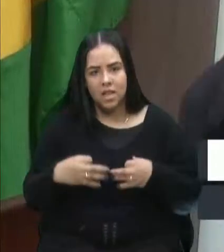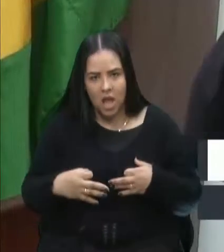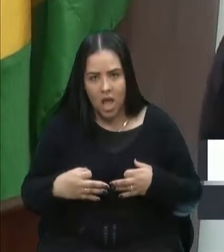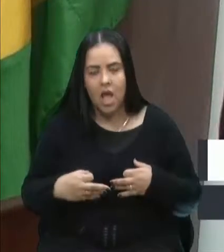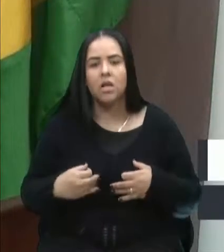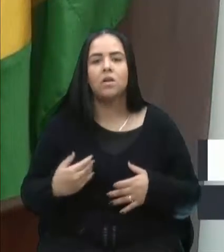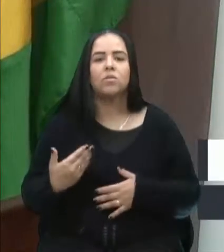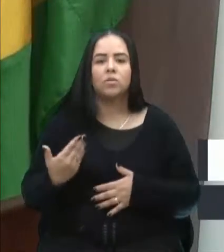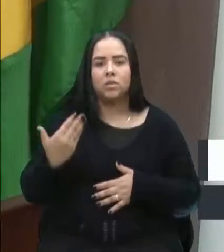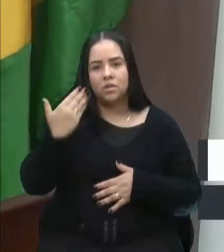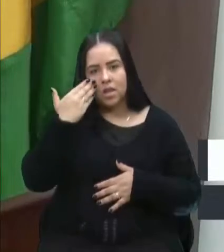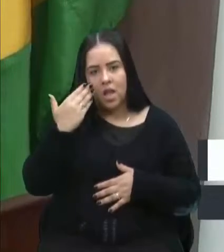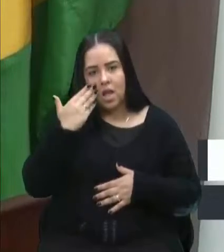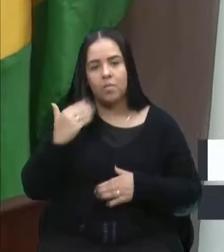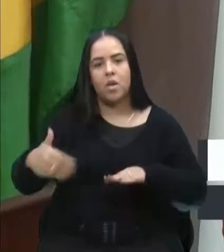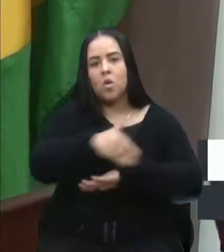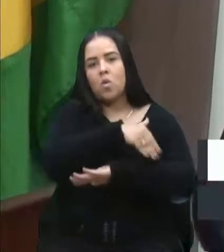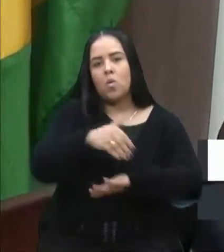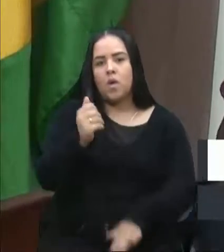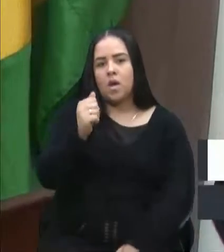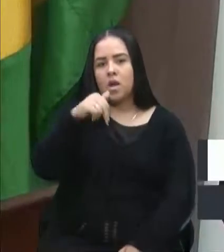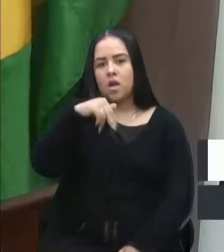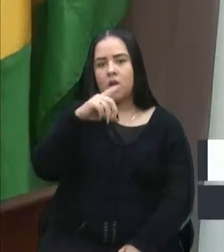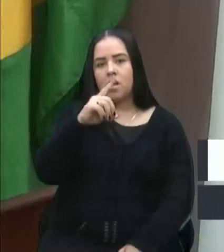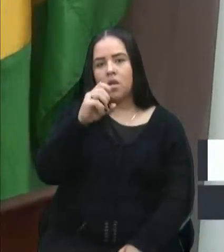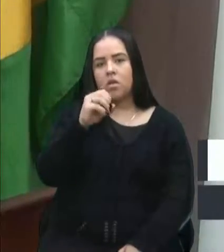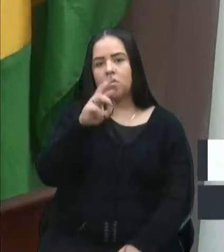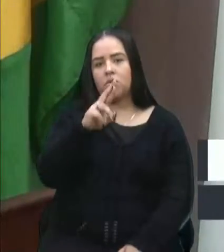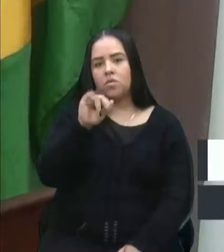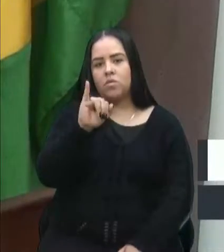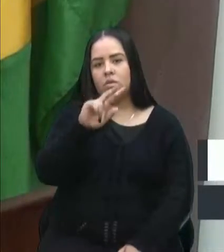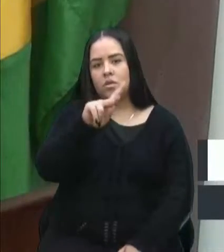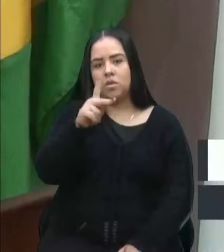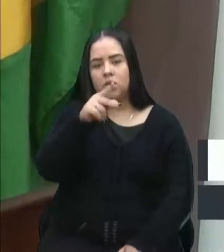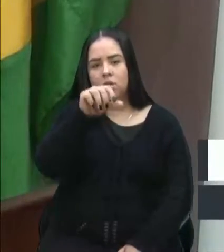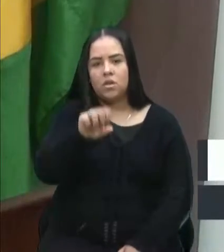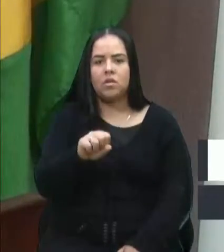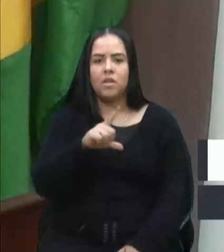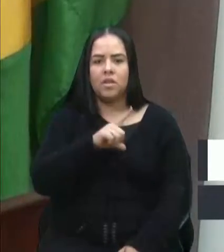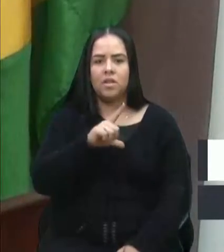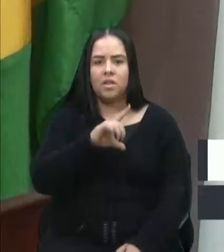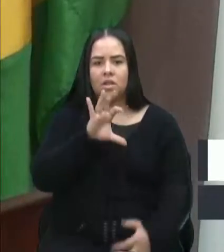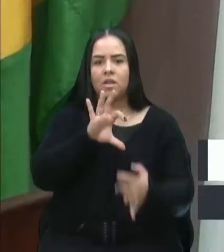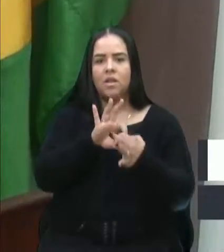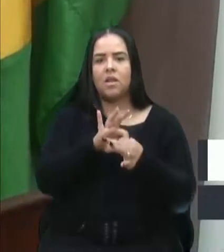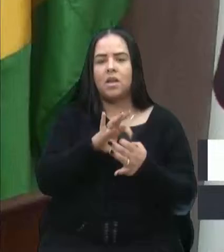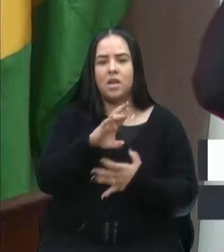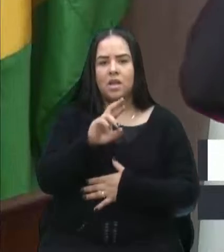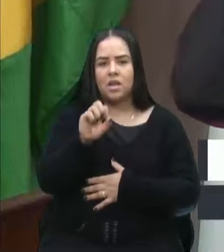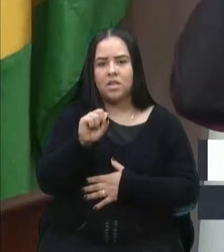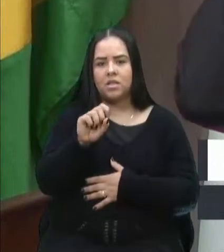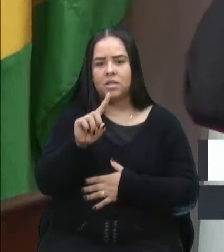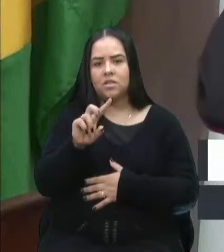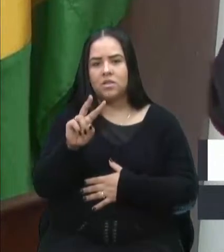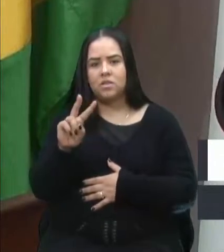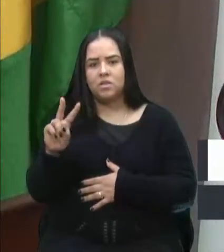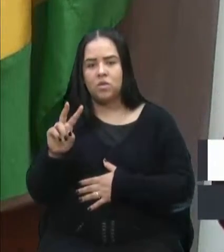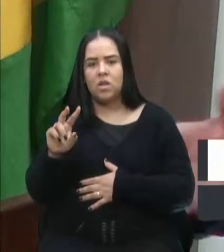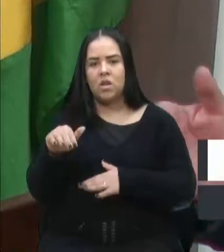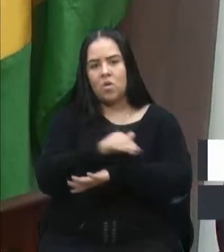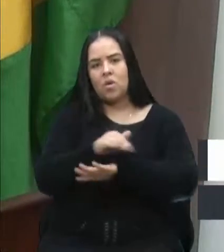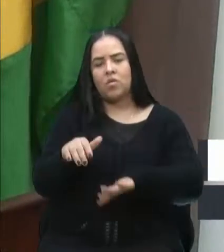a Rua das Andorinhas, a Jacob Suzin, que vai ligar a RS 122, a rua que vai